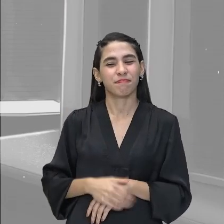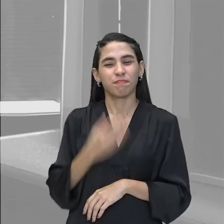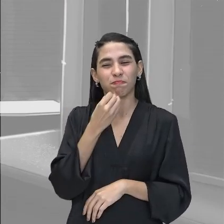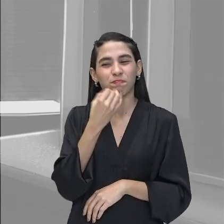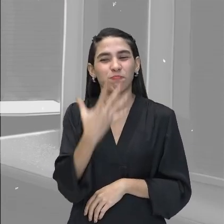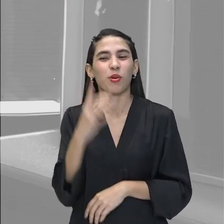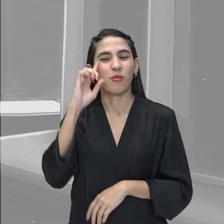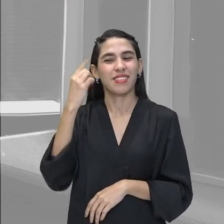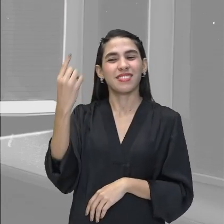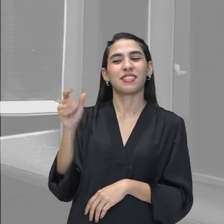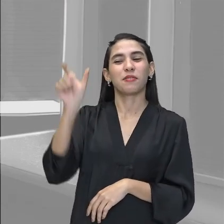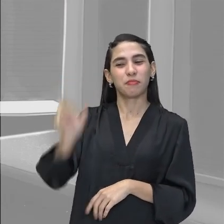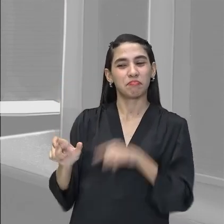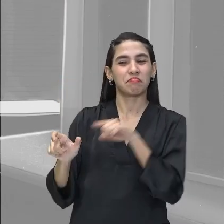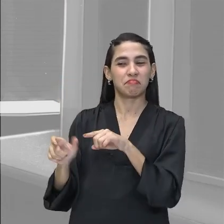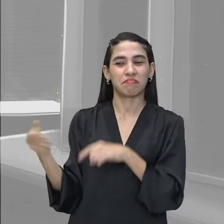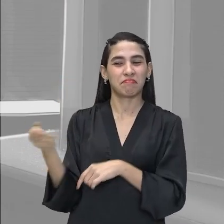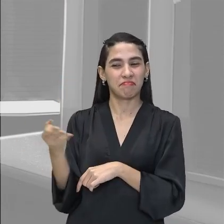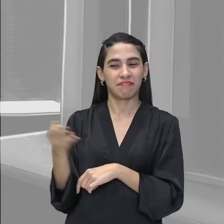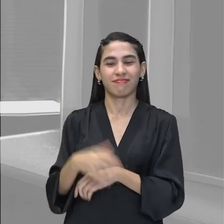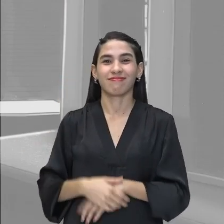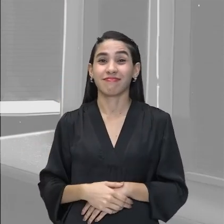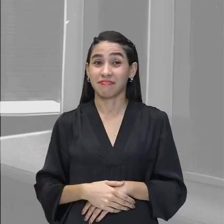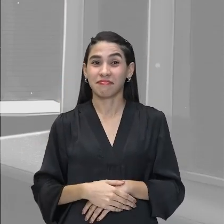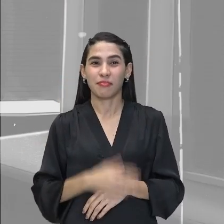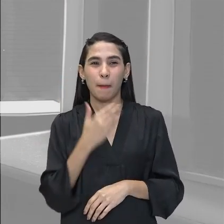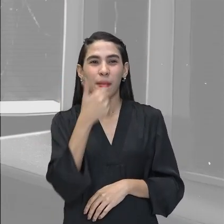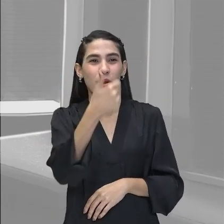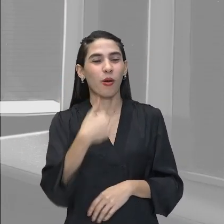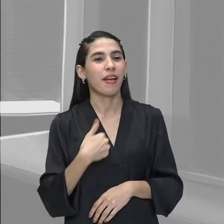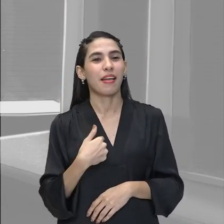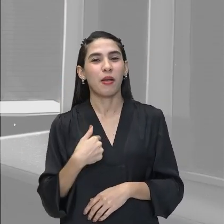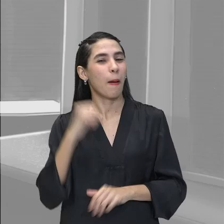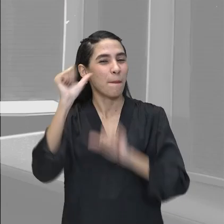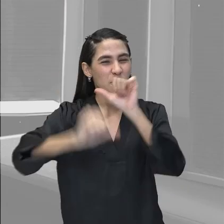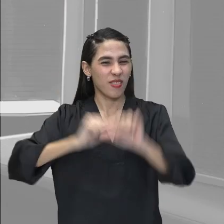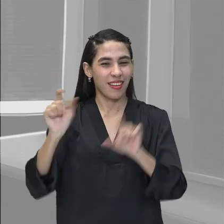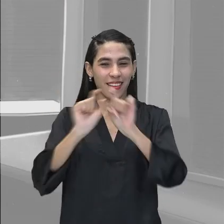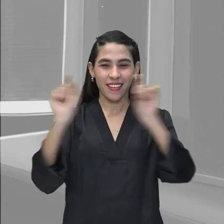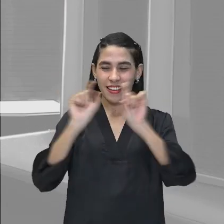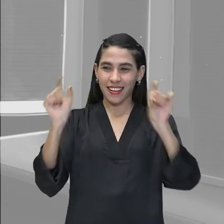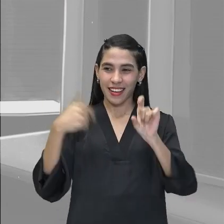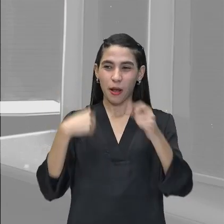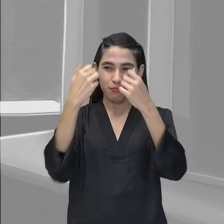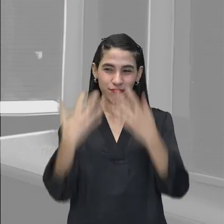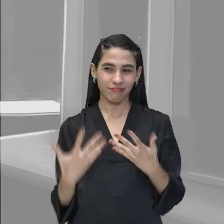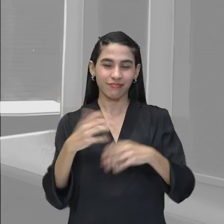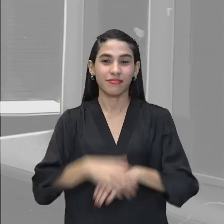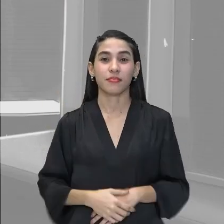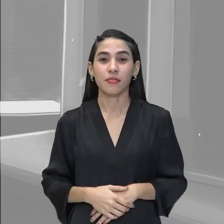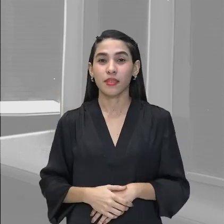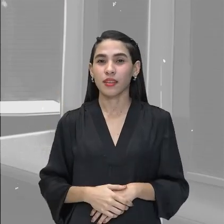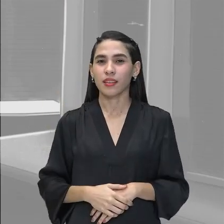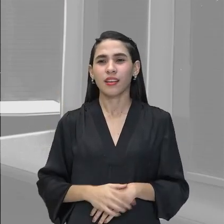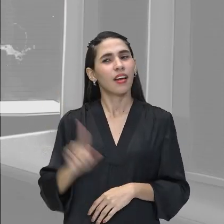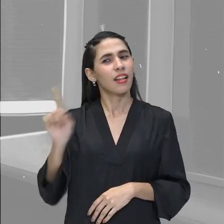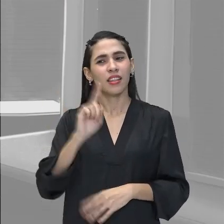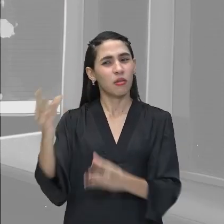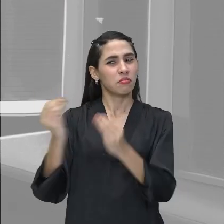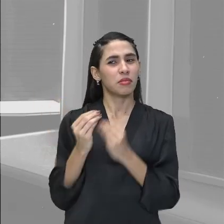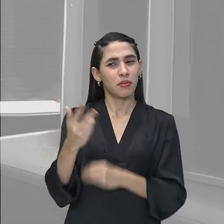seu Osvaldo? Melhor. Vou mudar os versos que declamei. Não me dê um